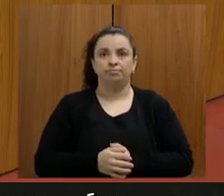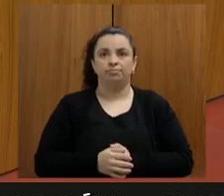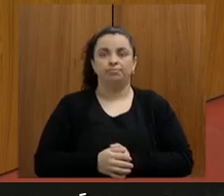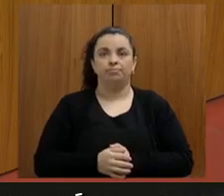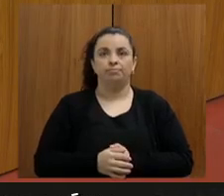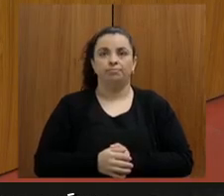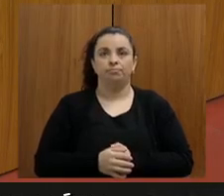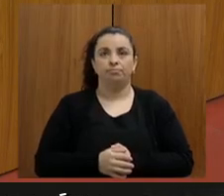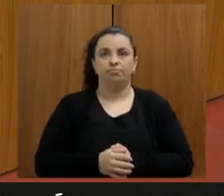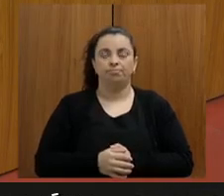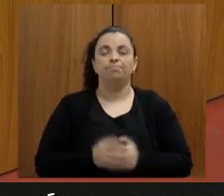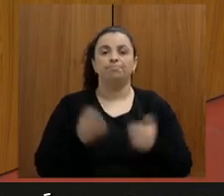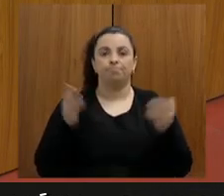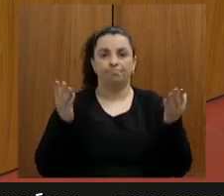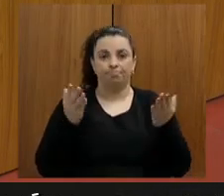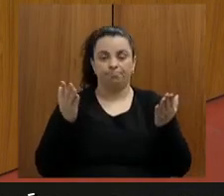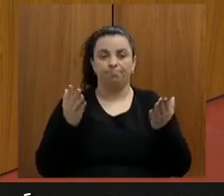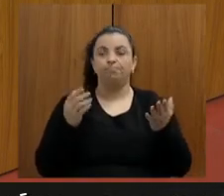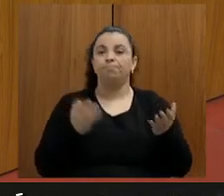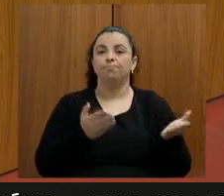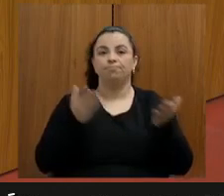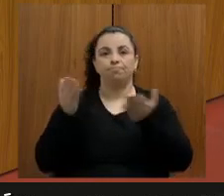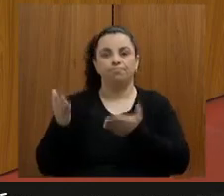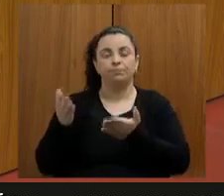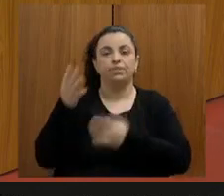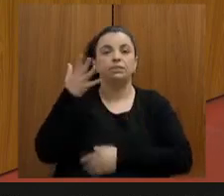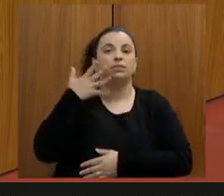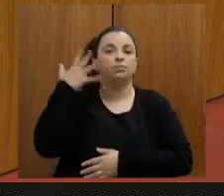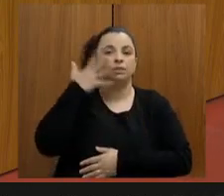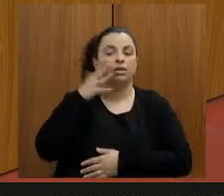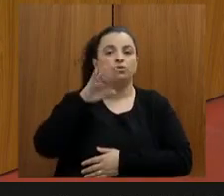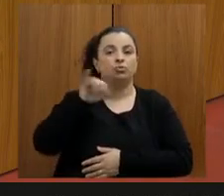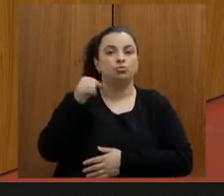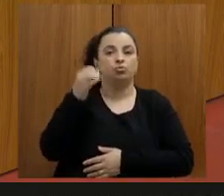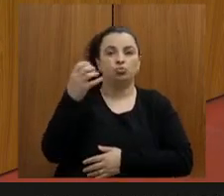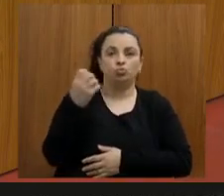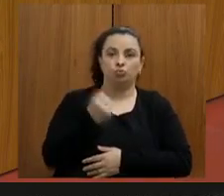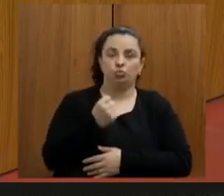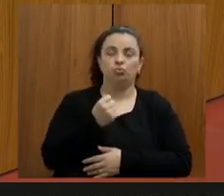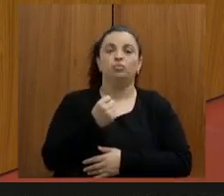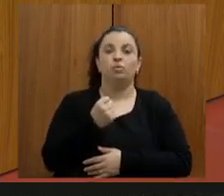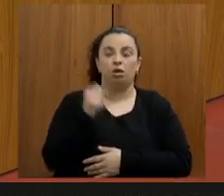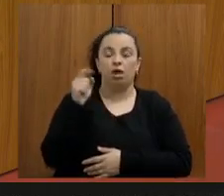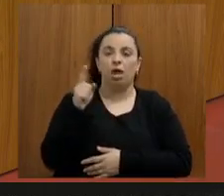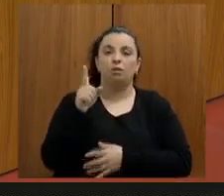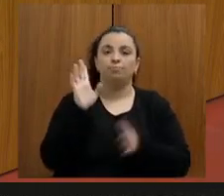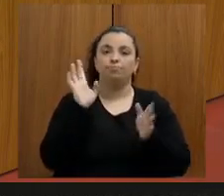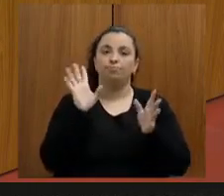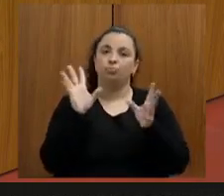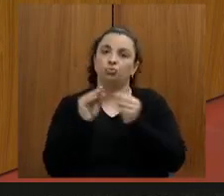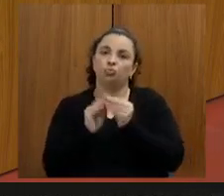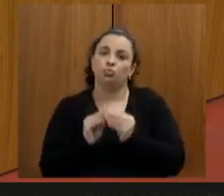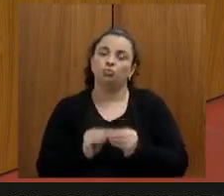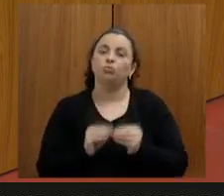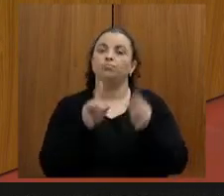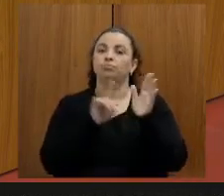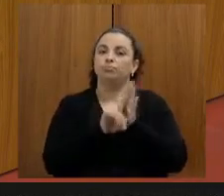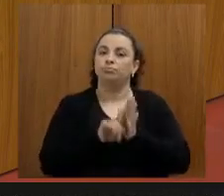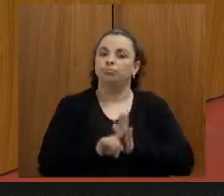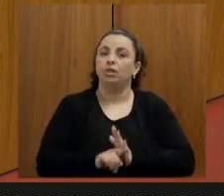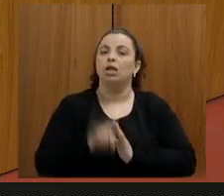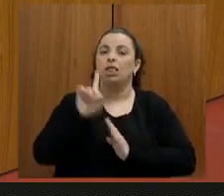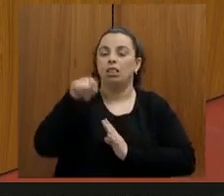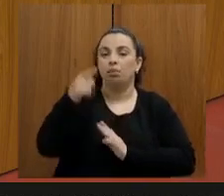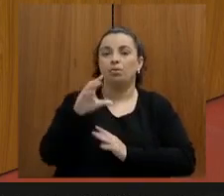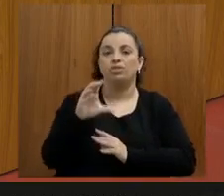o passo a palavra aí os deputados João Leite para suas considerações em seguida a deputada a